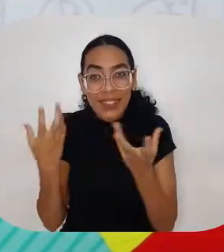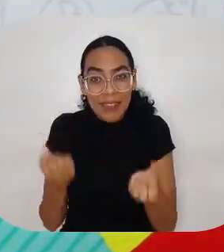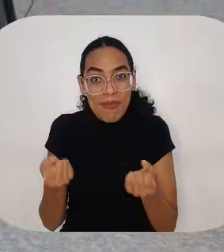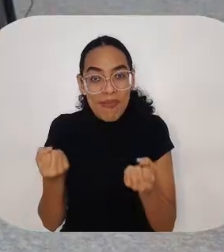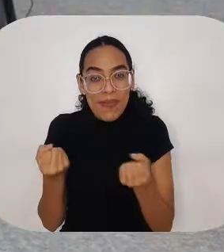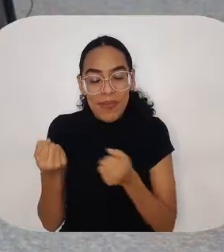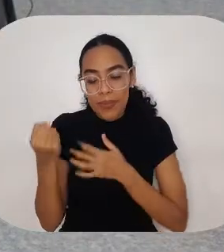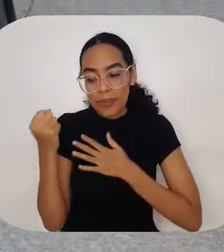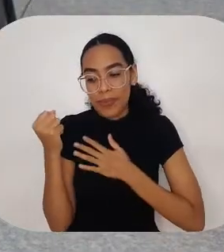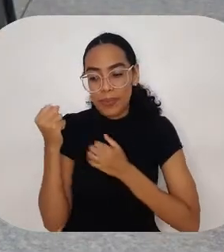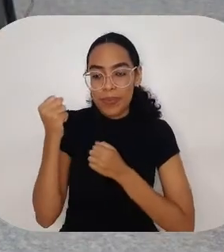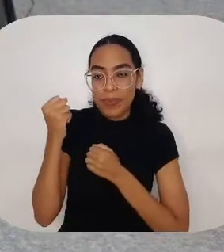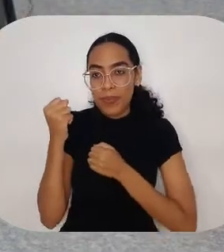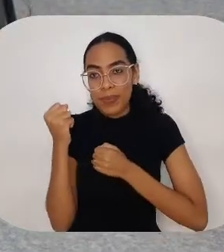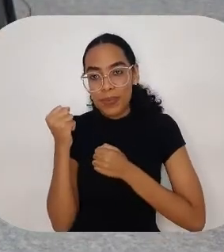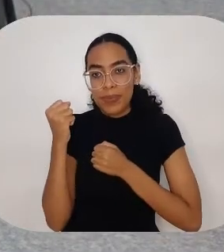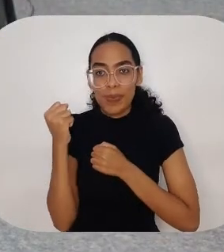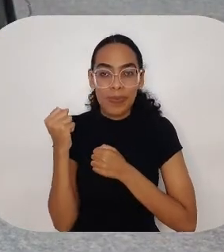forrozinho?